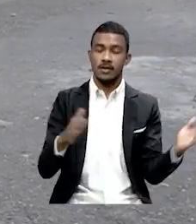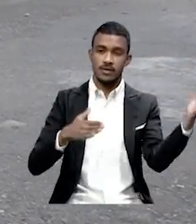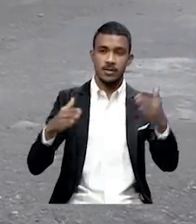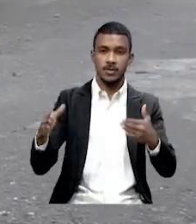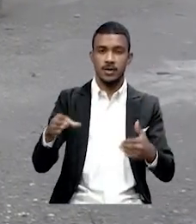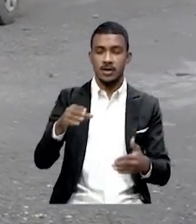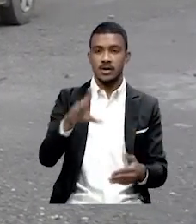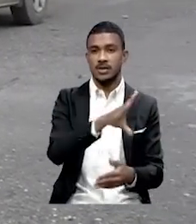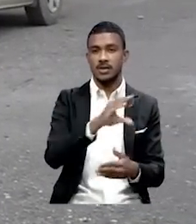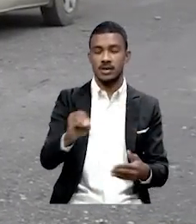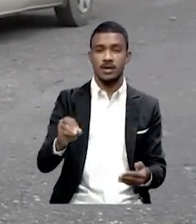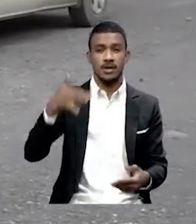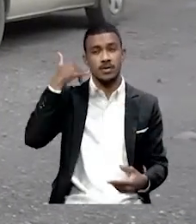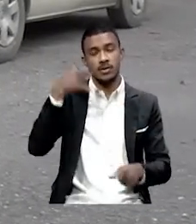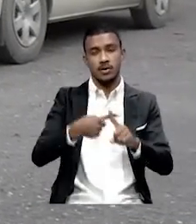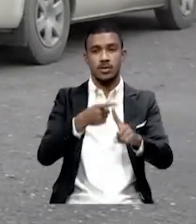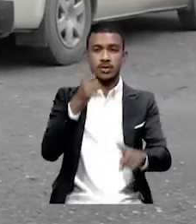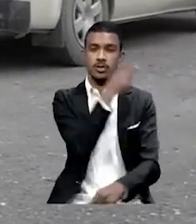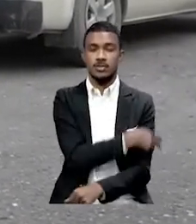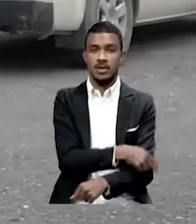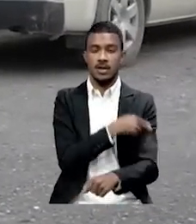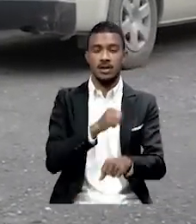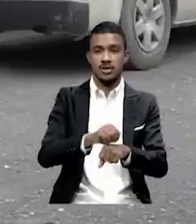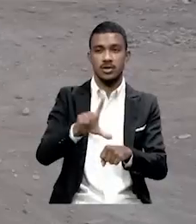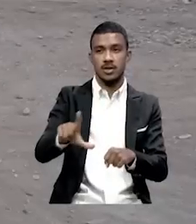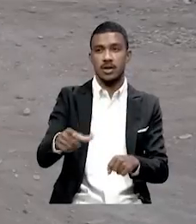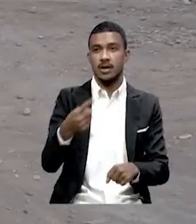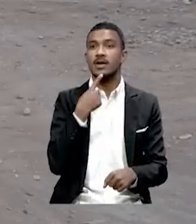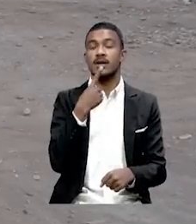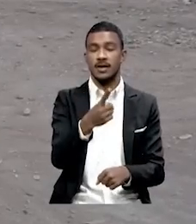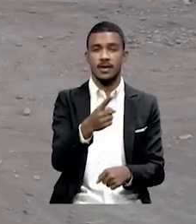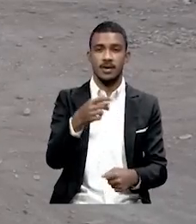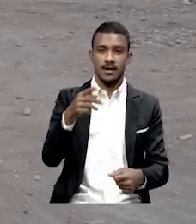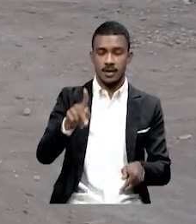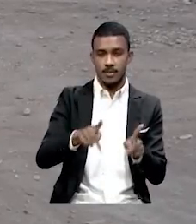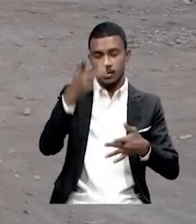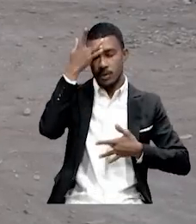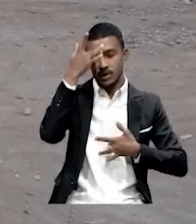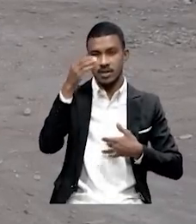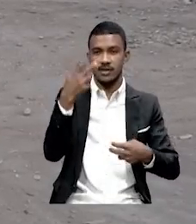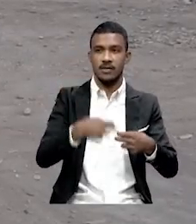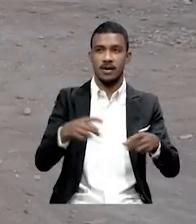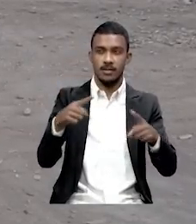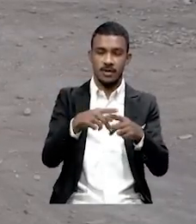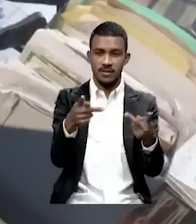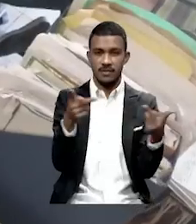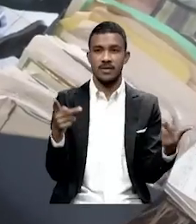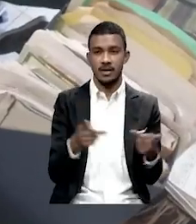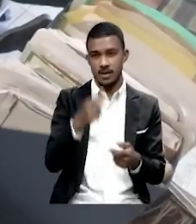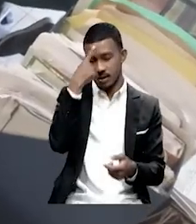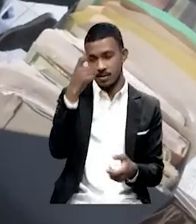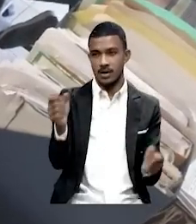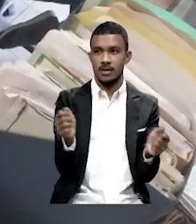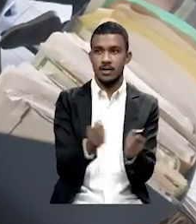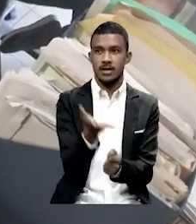em cima o contato com o Hospital Nacional Cata, paciente refere e a dificuldade de barrela fatem. Também é,